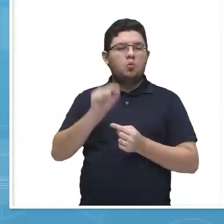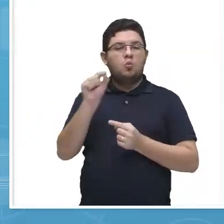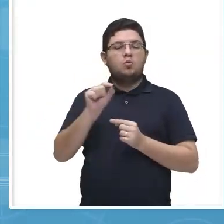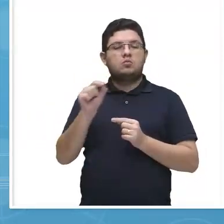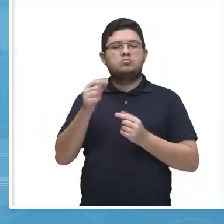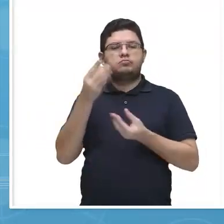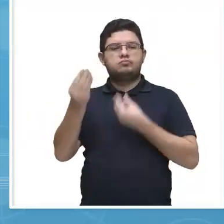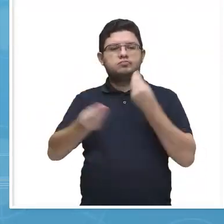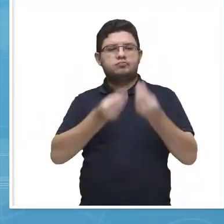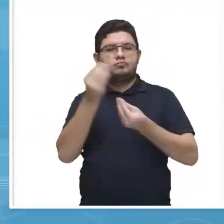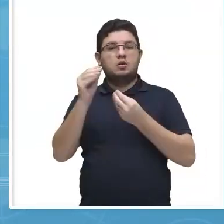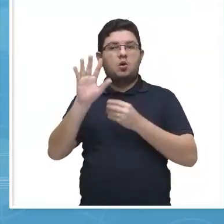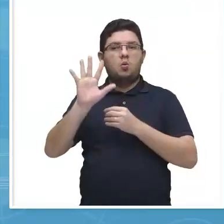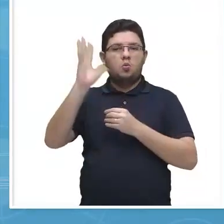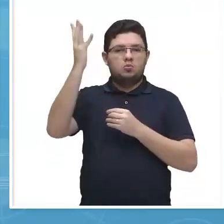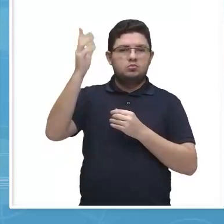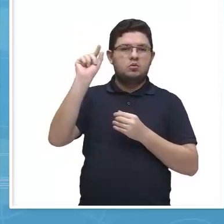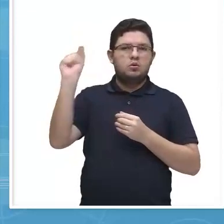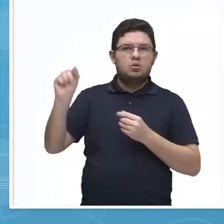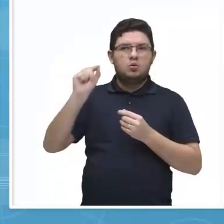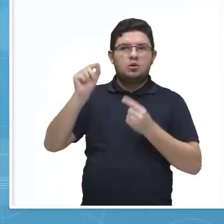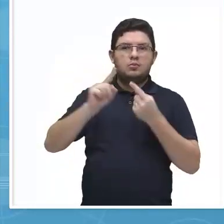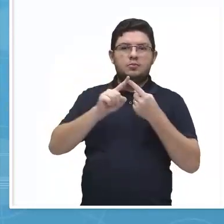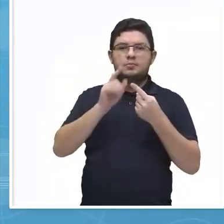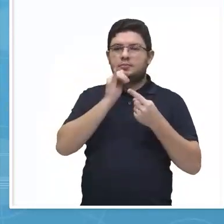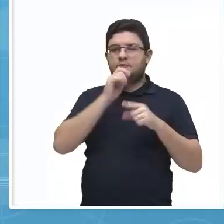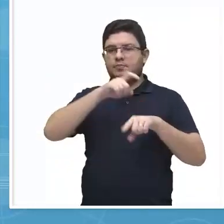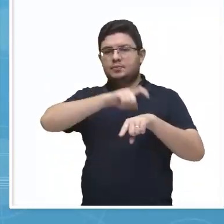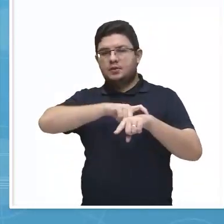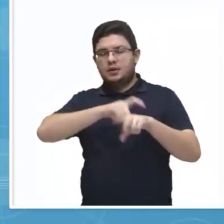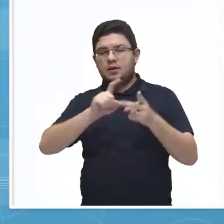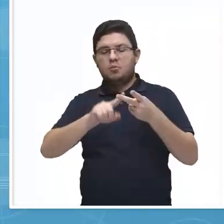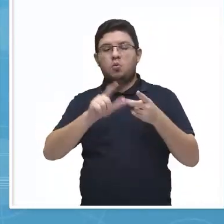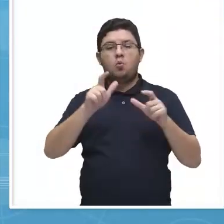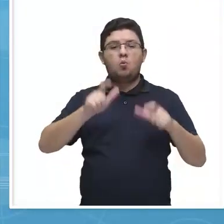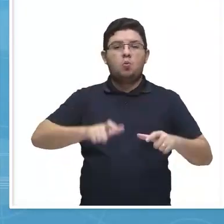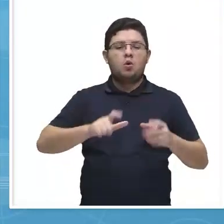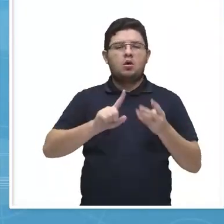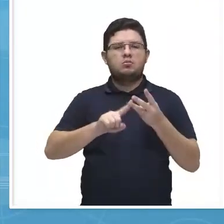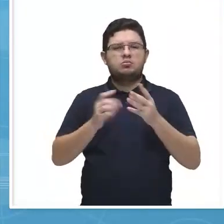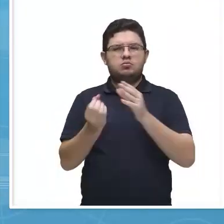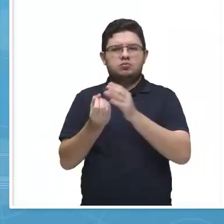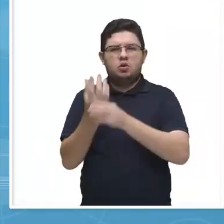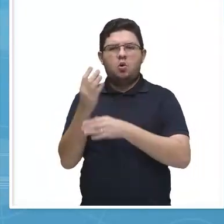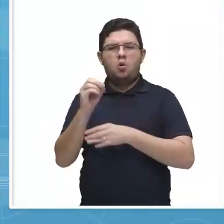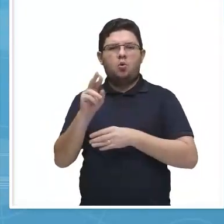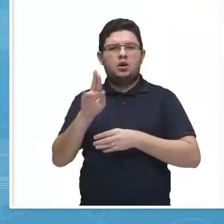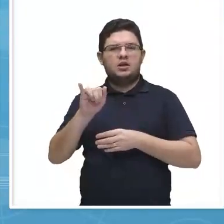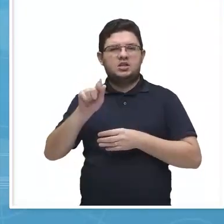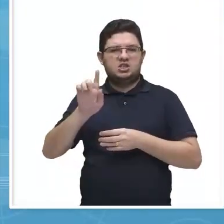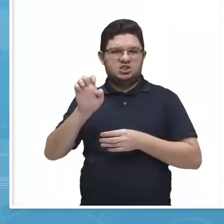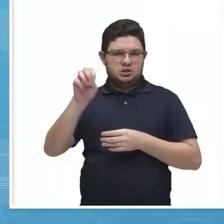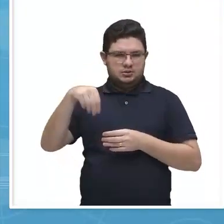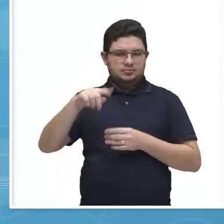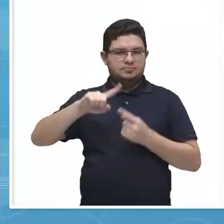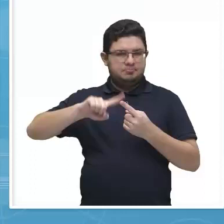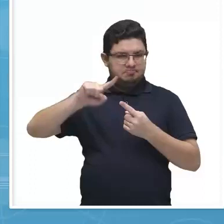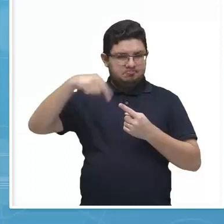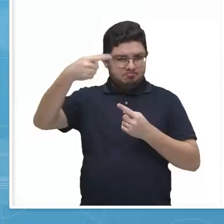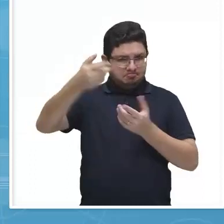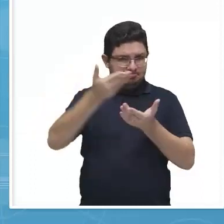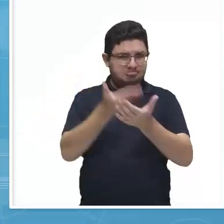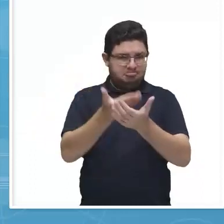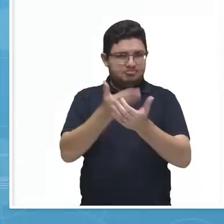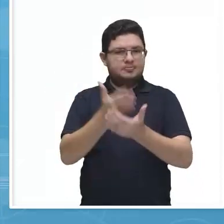A condição de tempo, de lugar, de origem, coisas que você vai entender depois mais, analisando as frases.